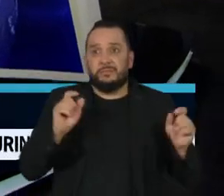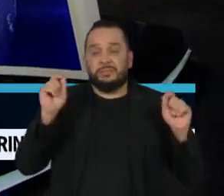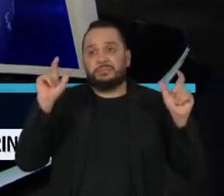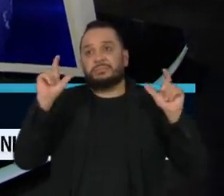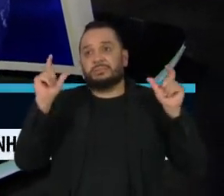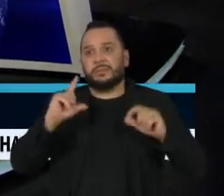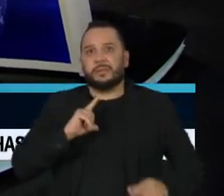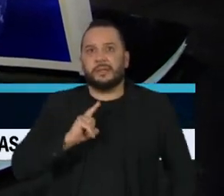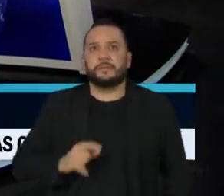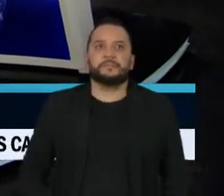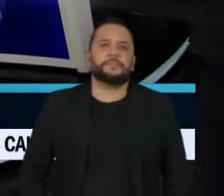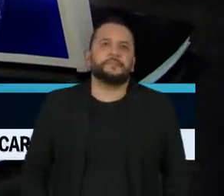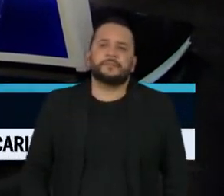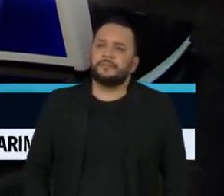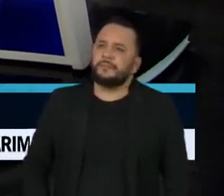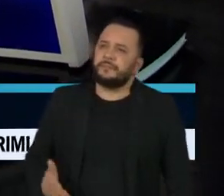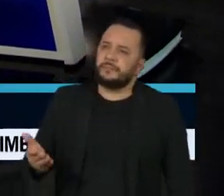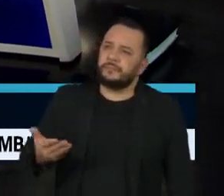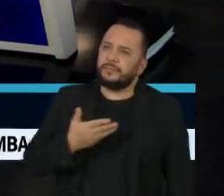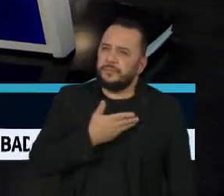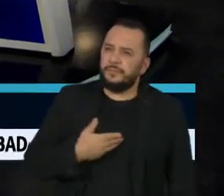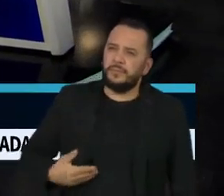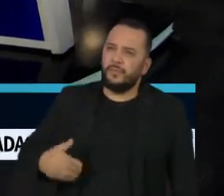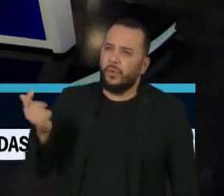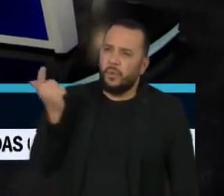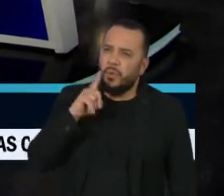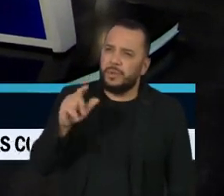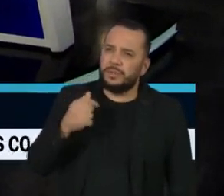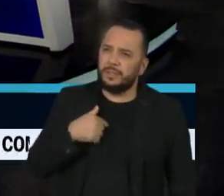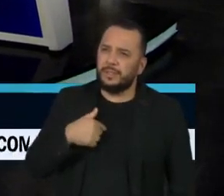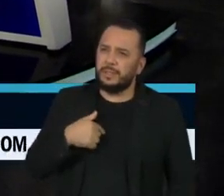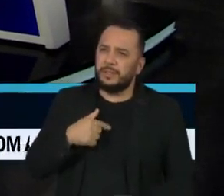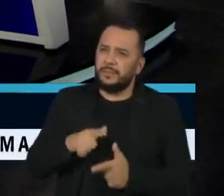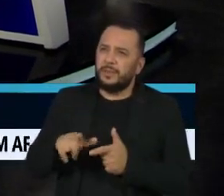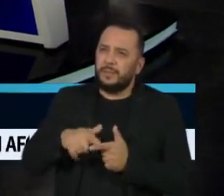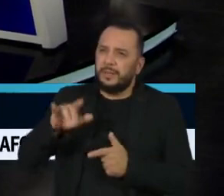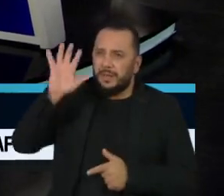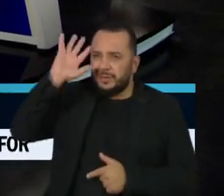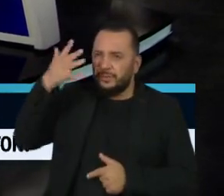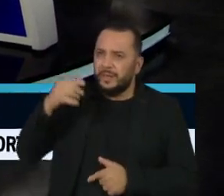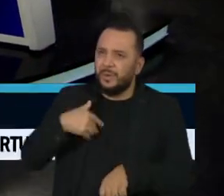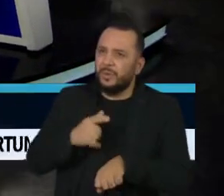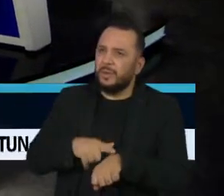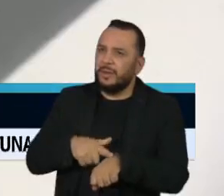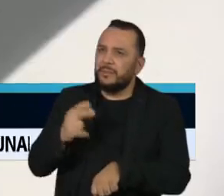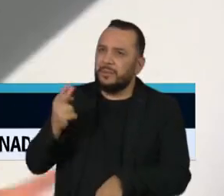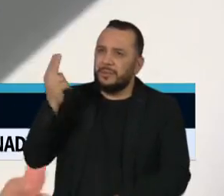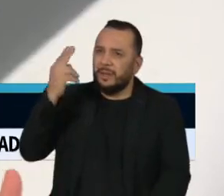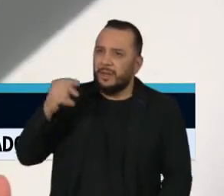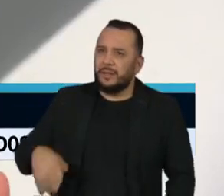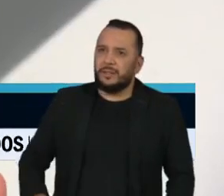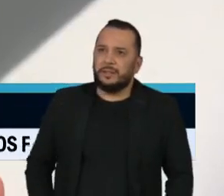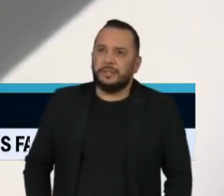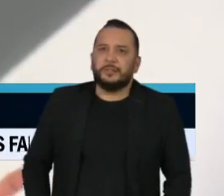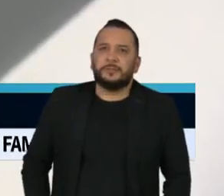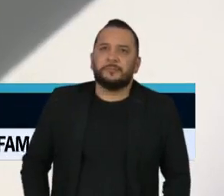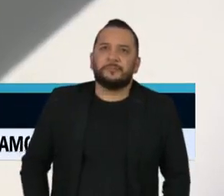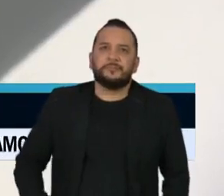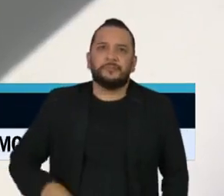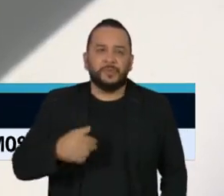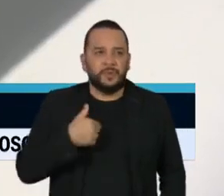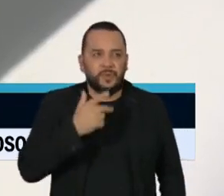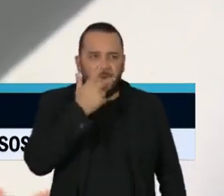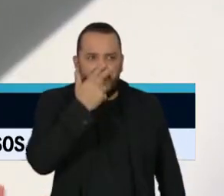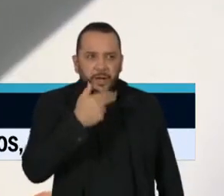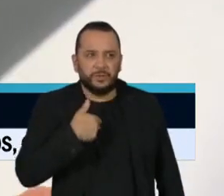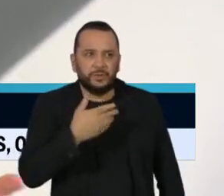o Matias Será que o governo vai conseguir amenizar Essa realidade ou não há tempo para isso eu acho que esse